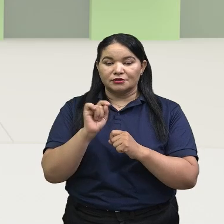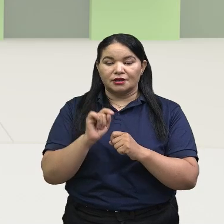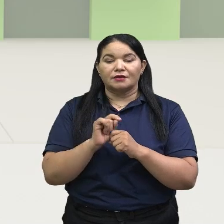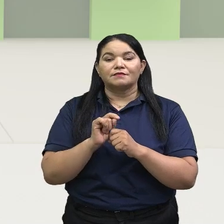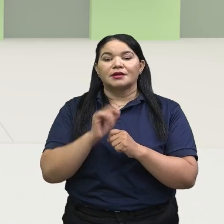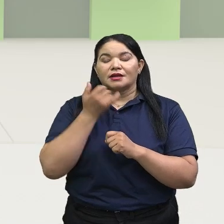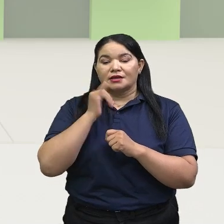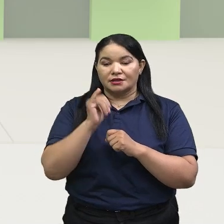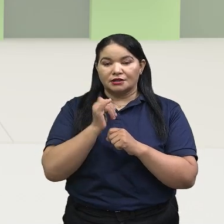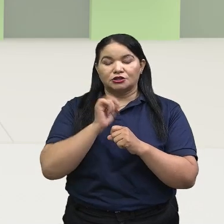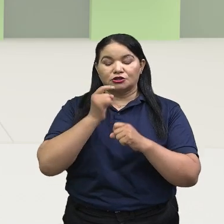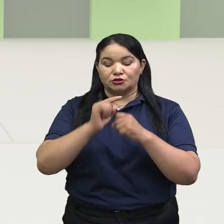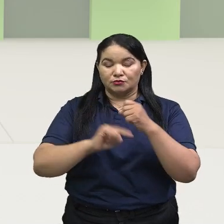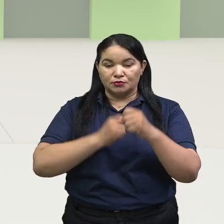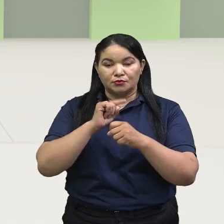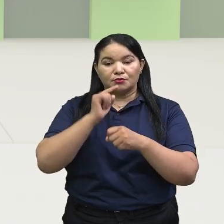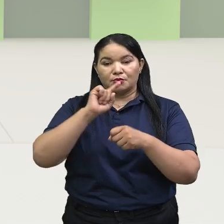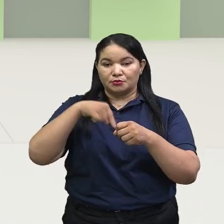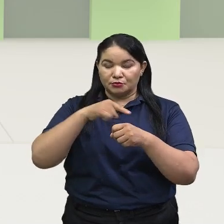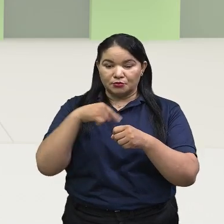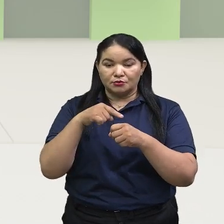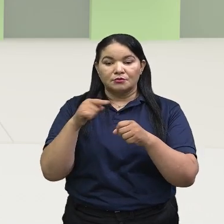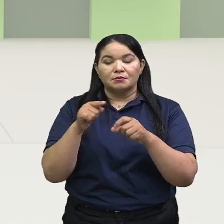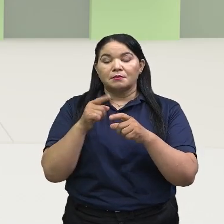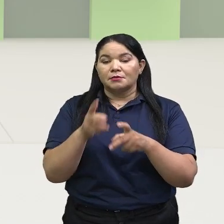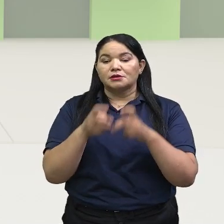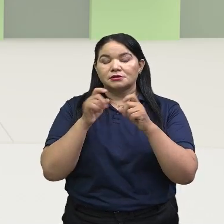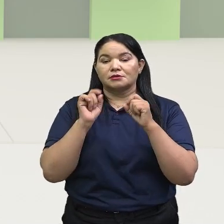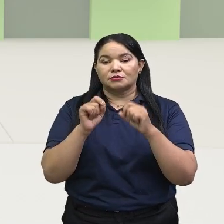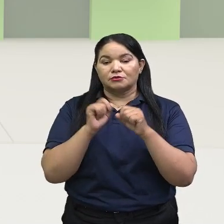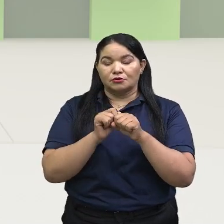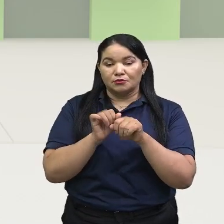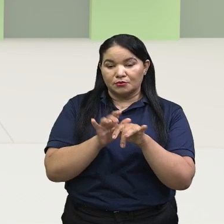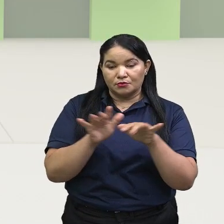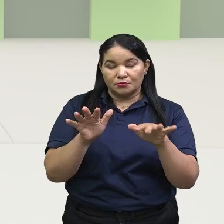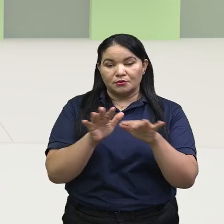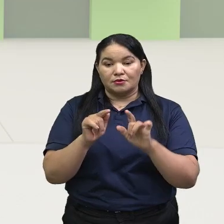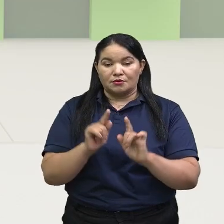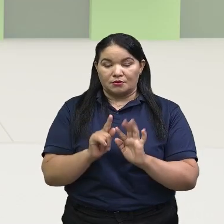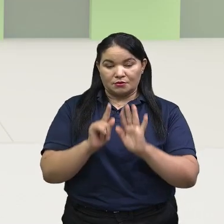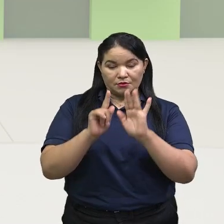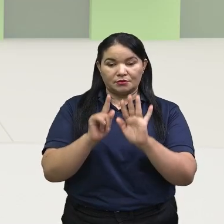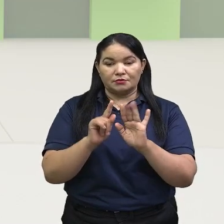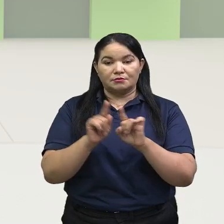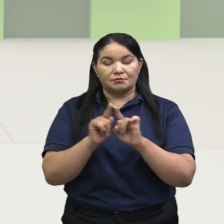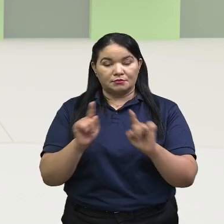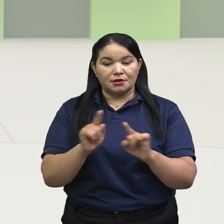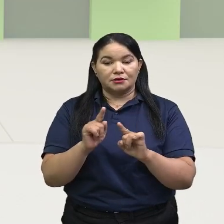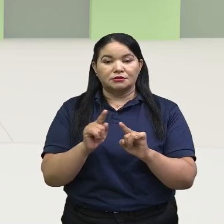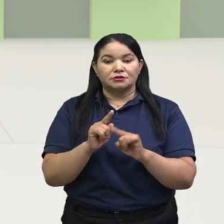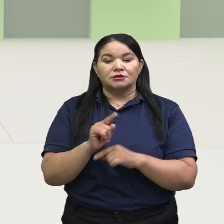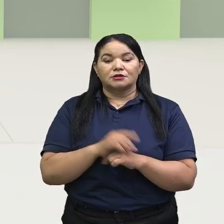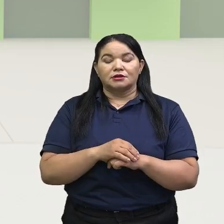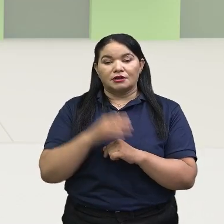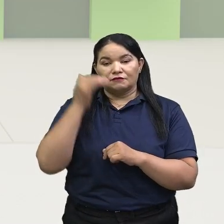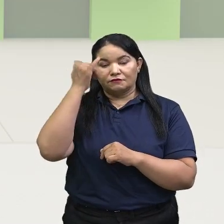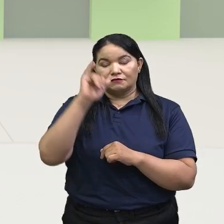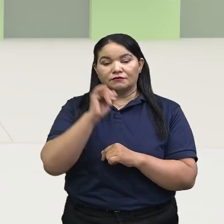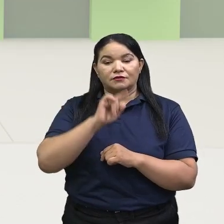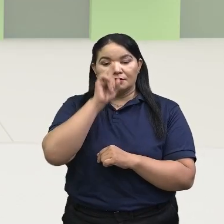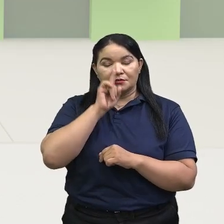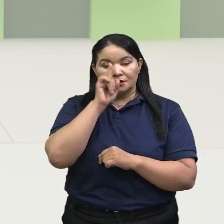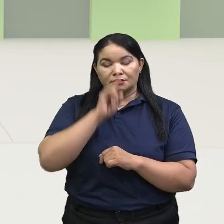energia nuclear, porque você percebe aí que há baixa emissão de gases, mas risco de